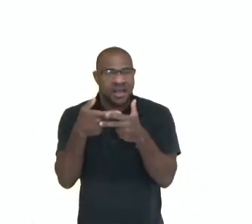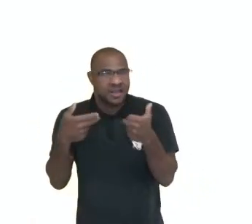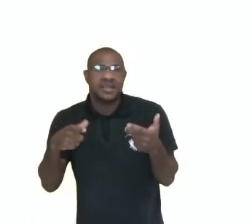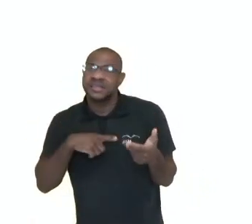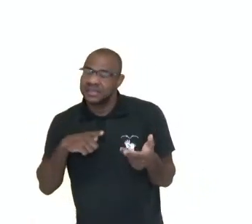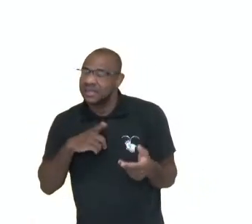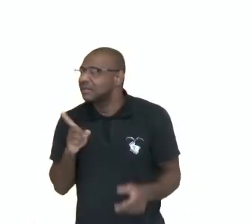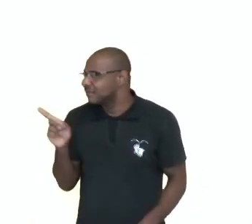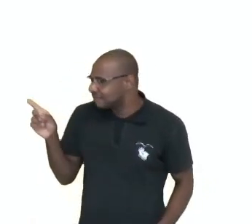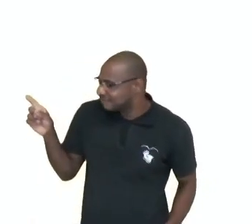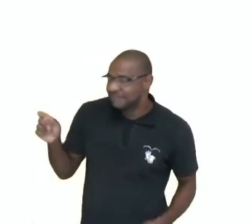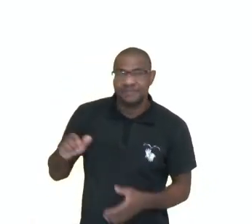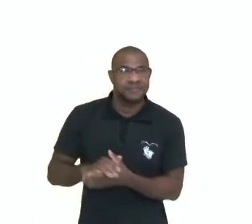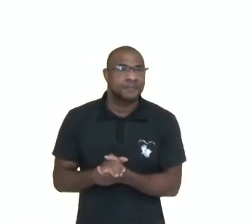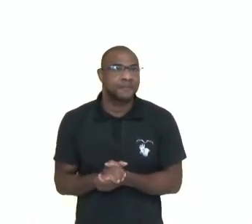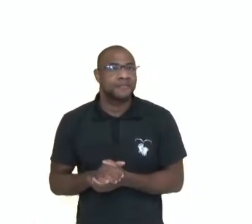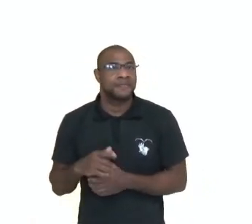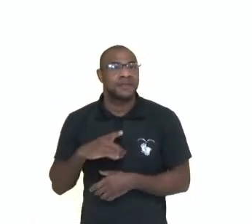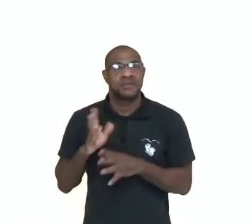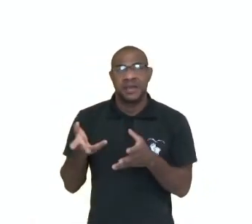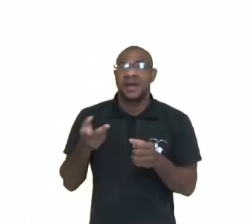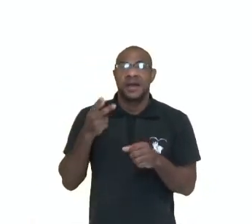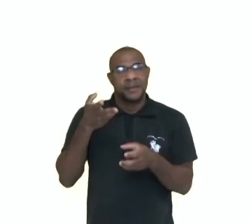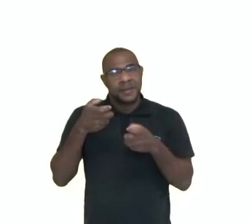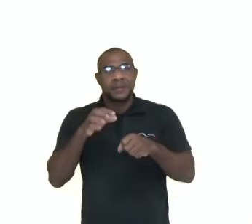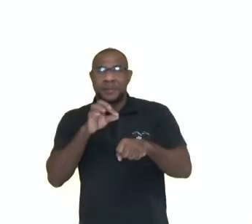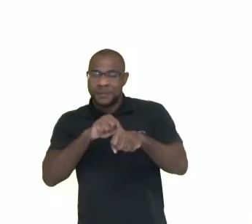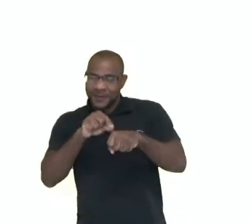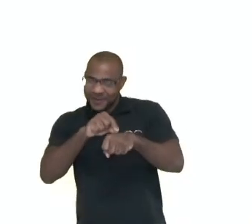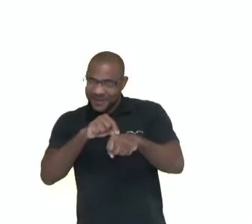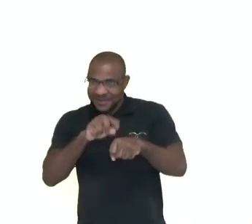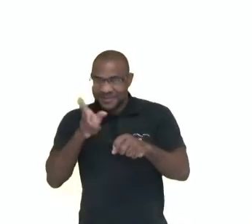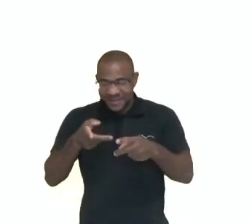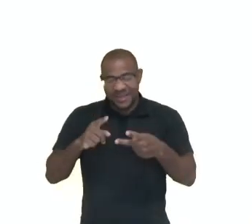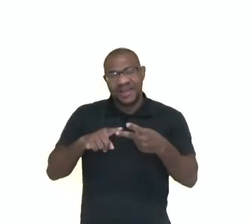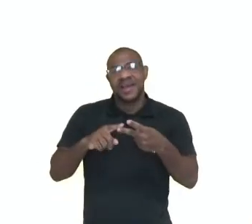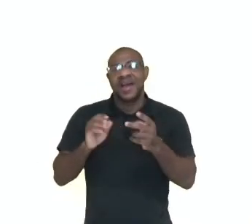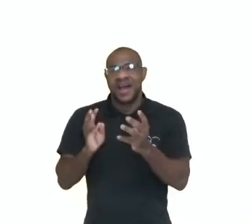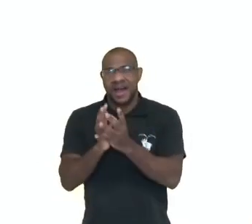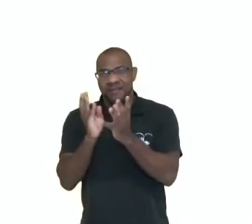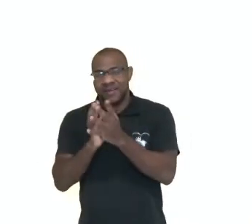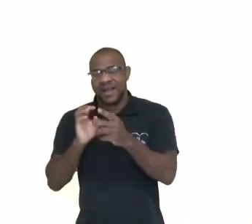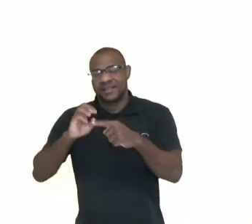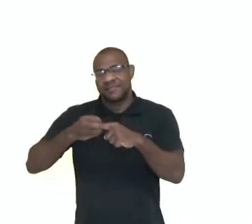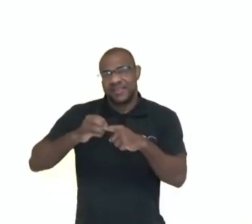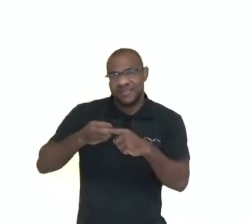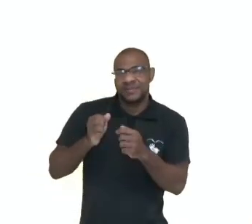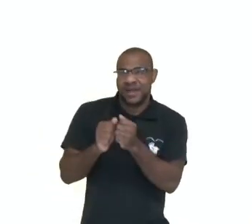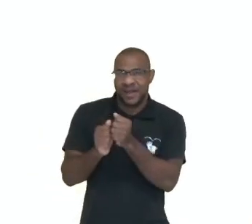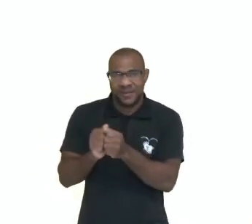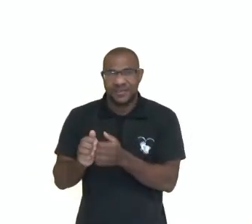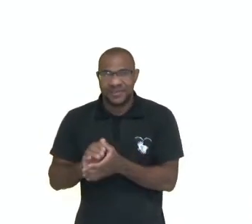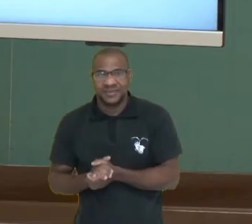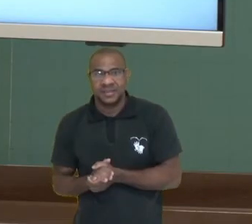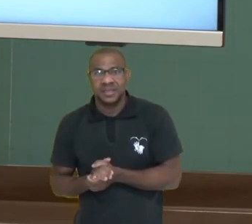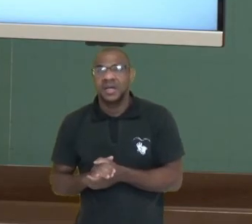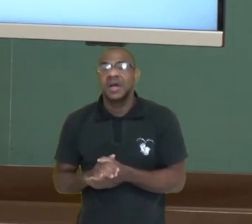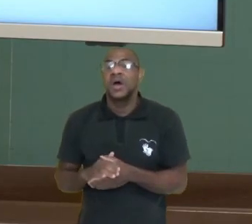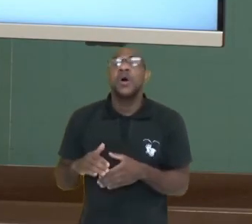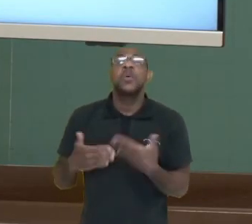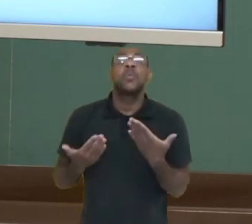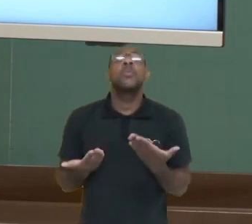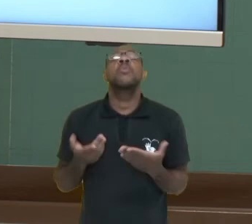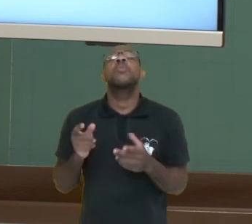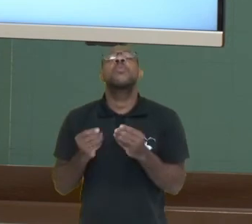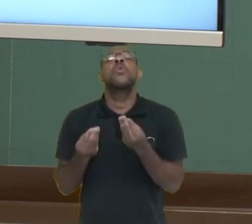Né? Então tá lá, ó. Já analisamos o morango, analisamos a alface, o feijão, arroz. E daí? Como que você